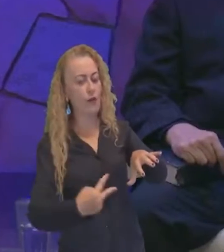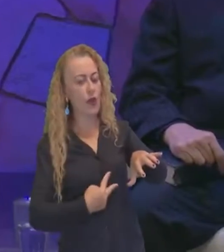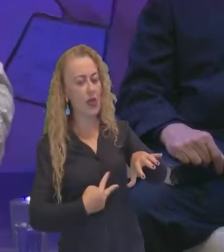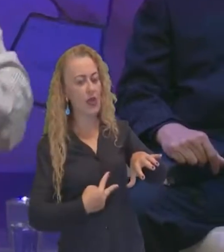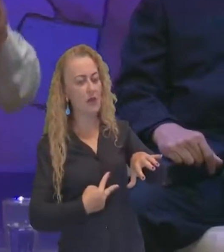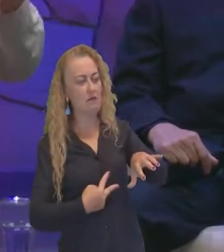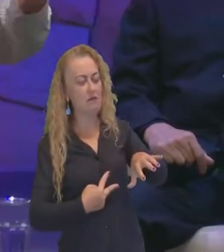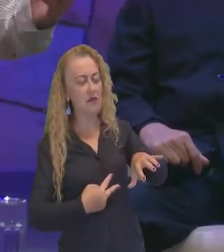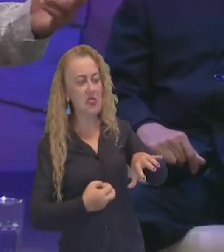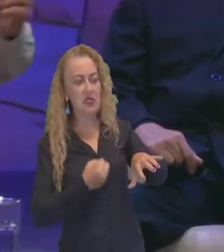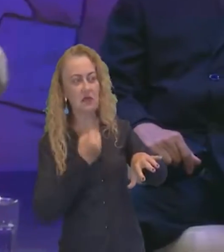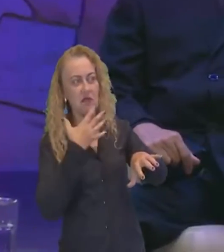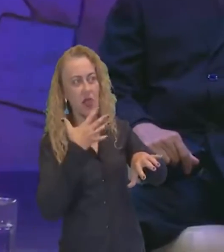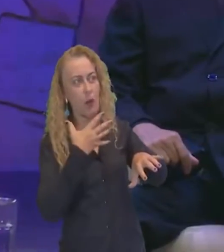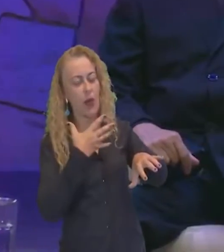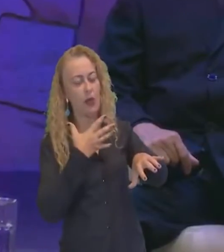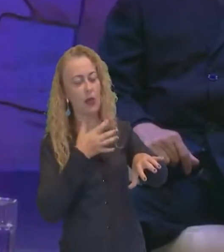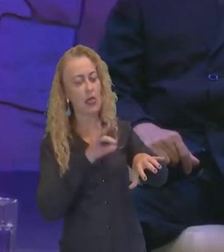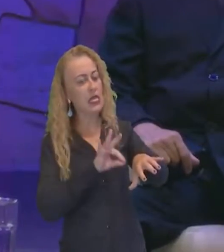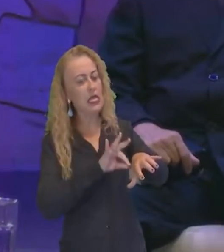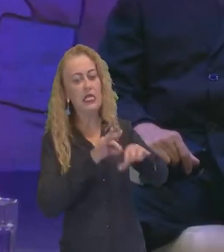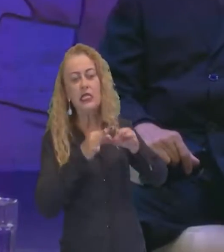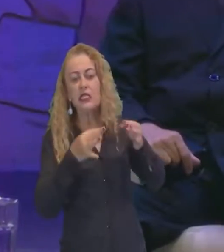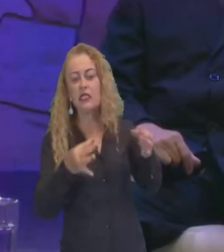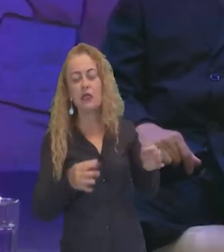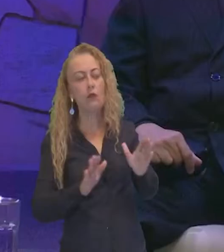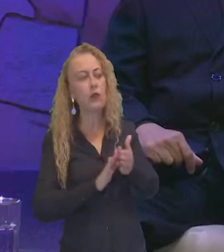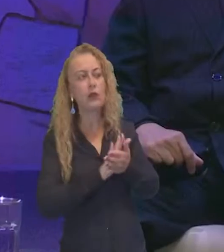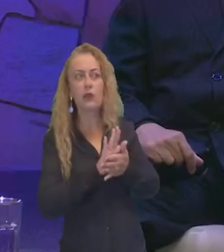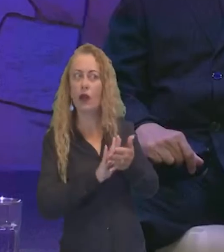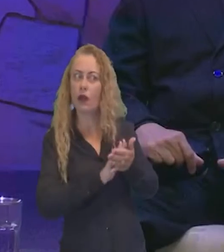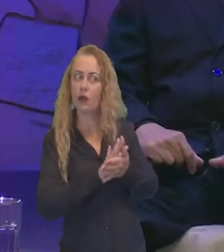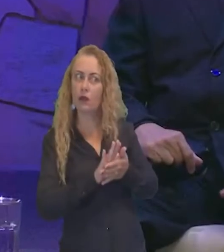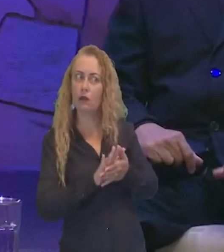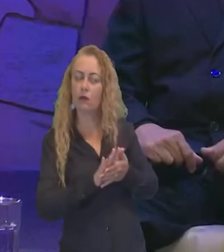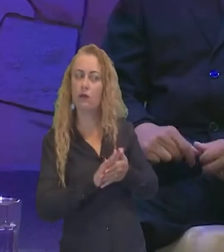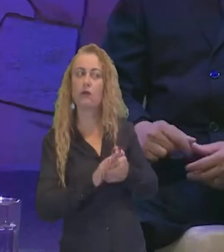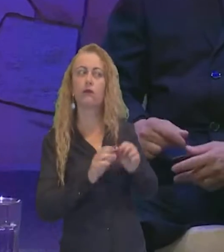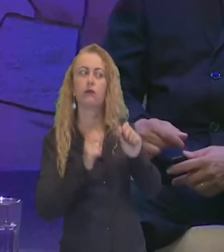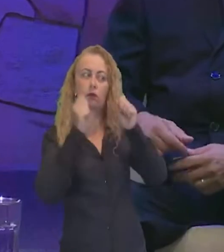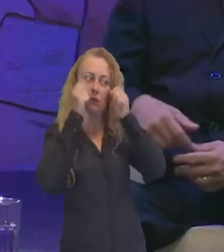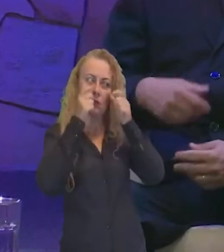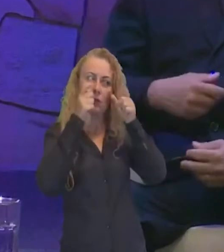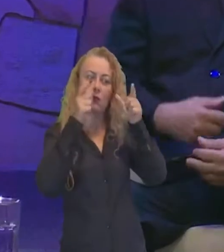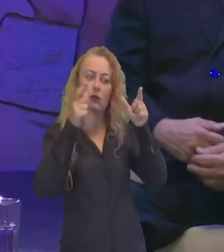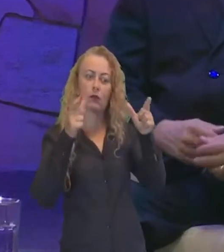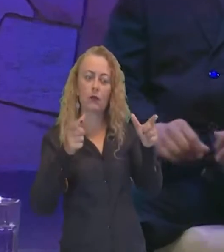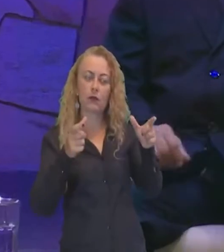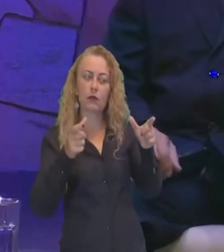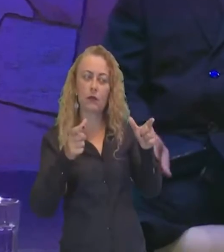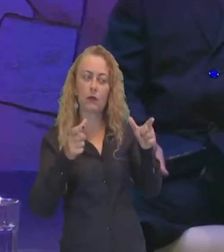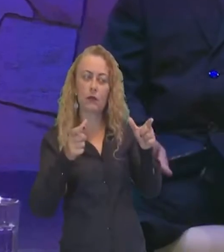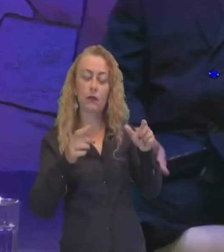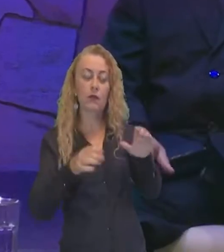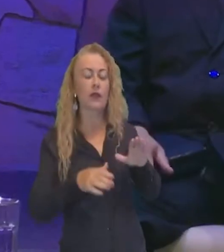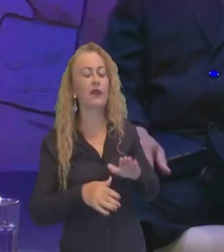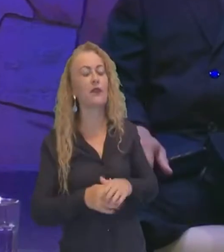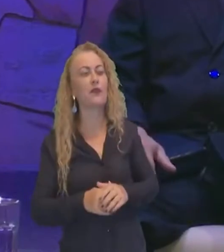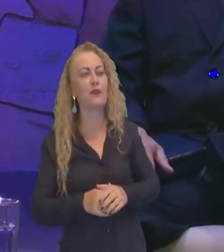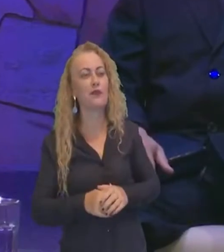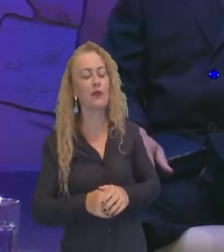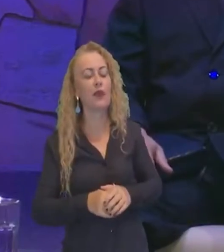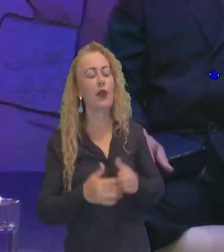metástase. Não é assim não, pastor. Irmãos, para encurtar a história, foi uma operação de 13 ou 14